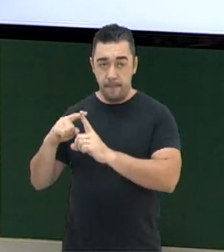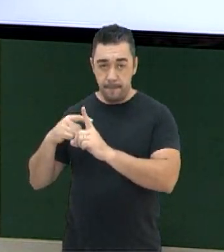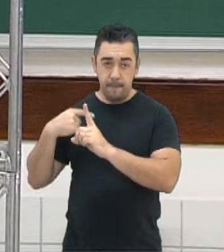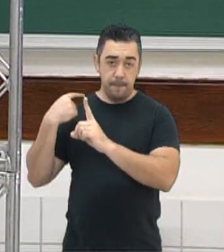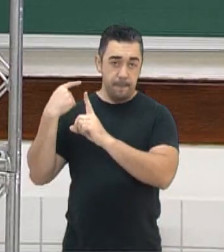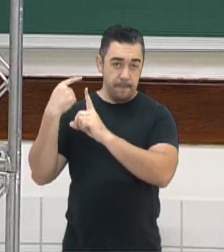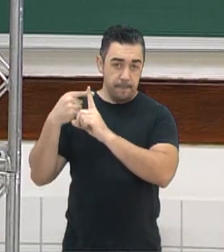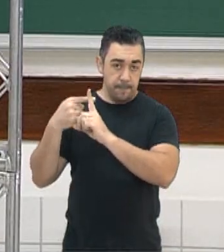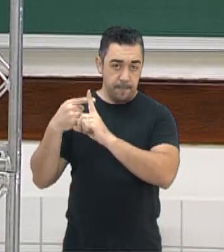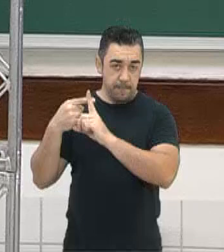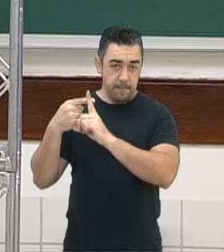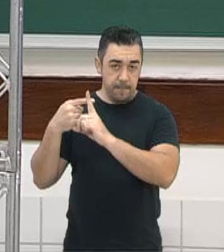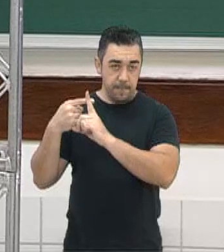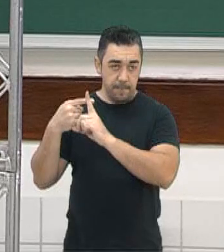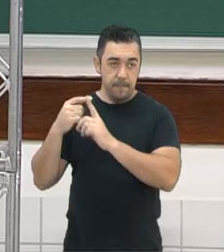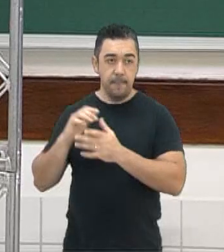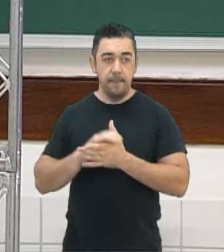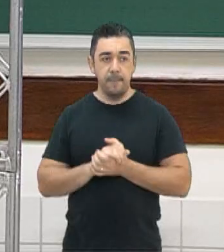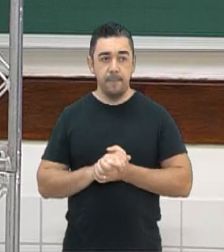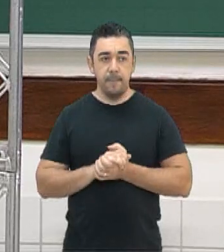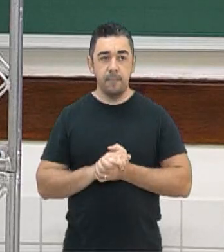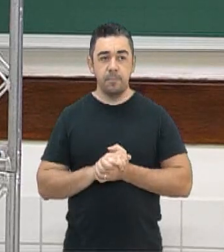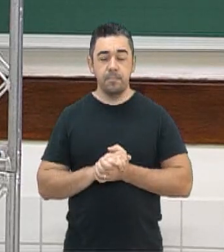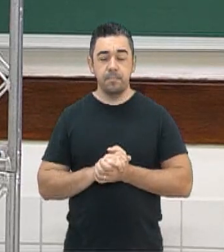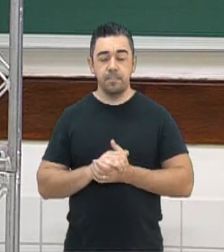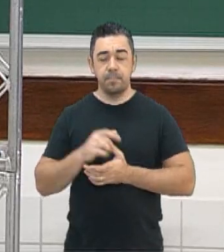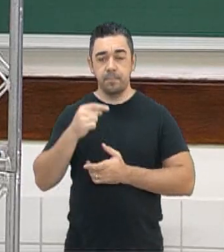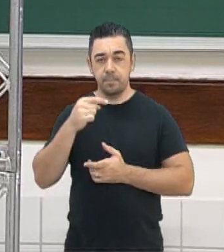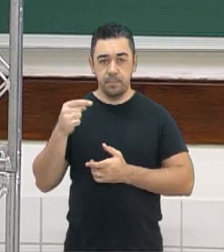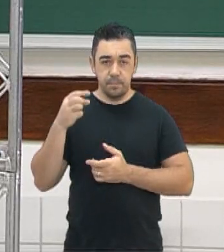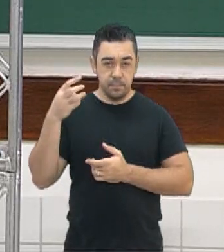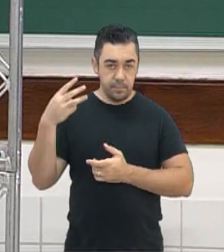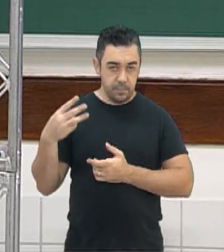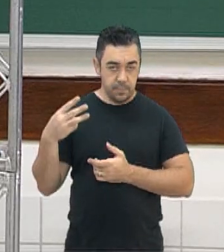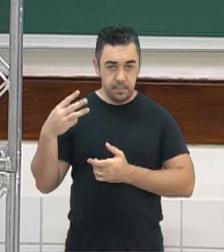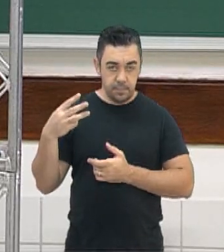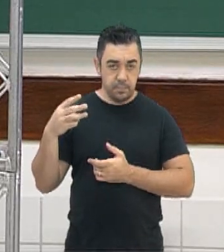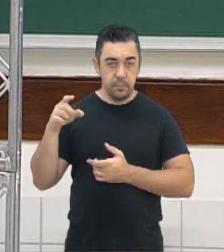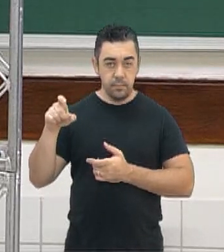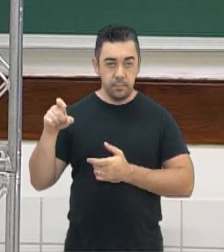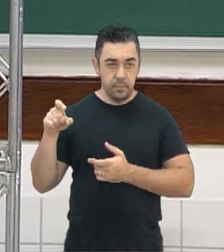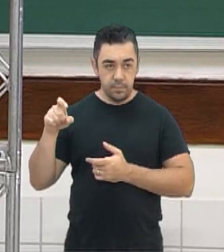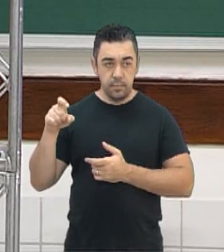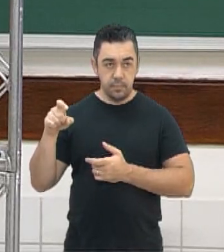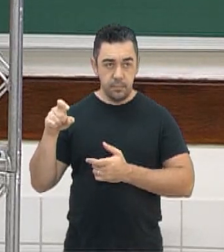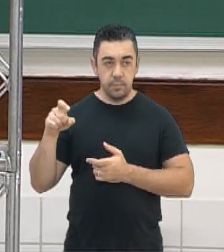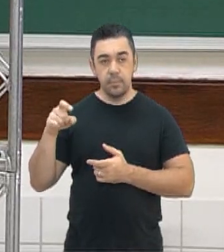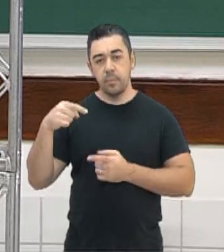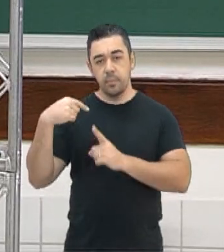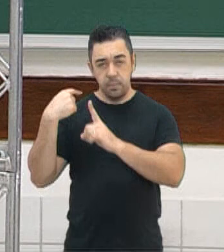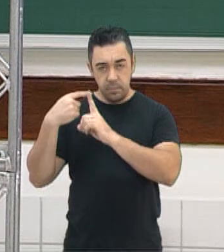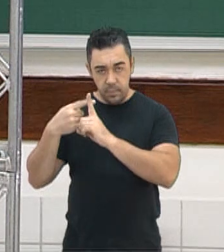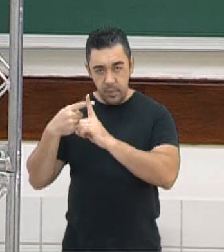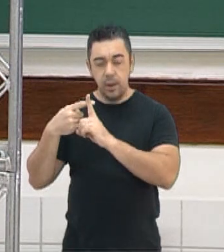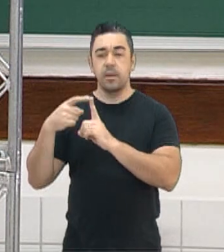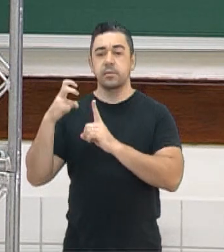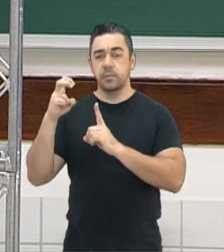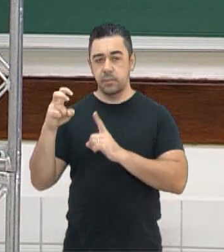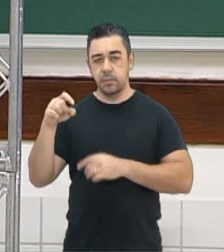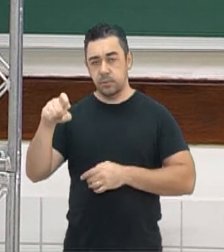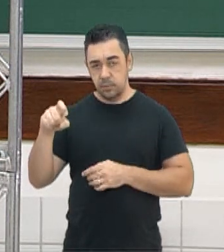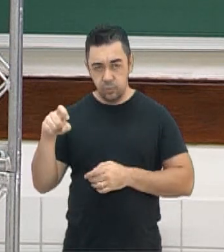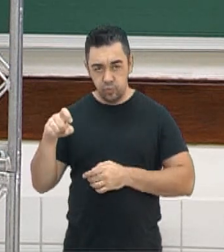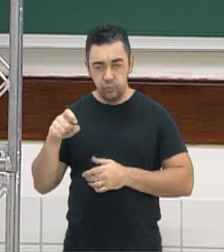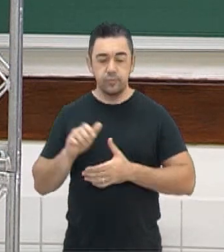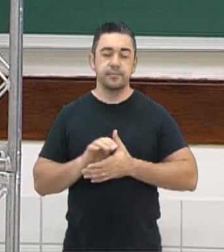fecha parênteses, mais menos 3x e o que mais?